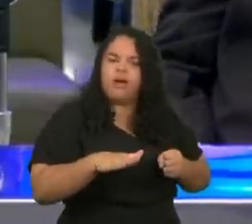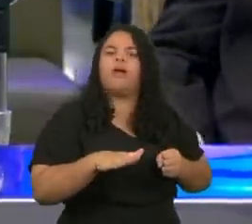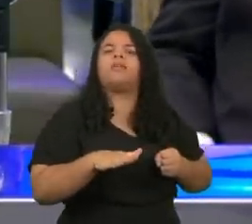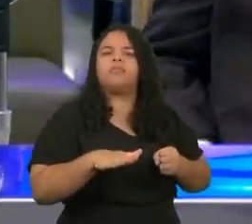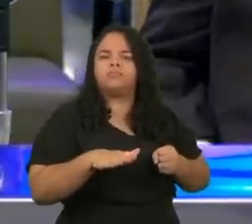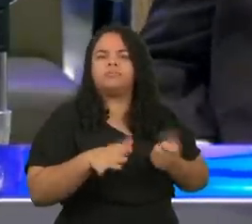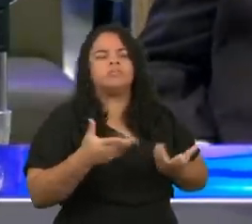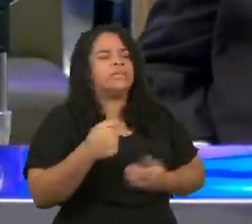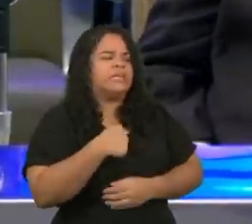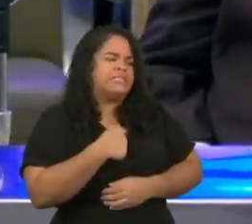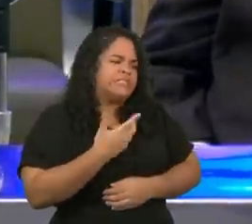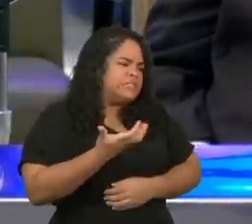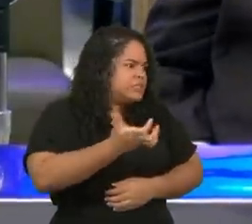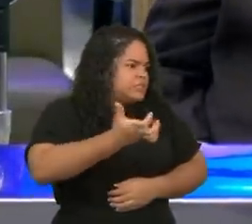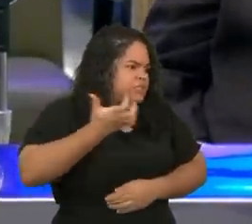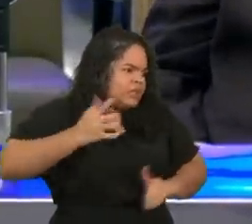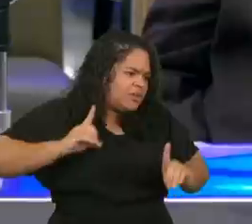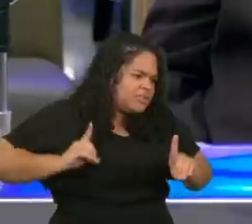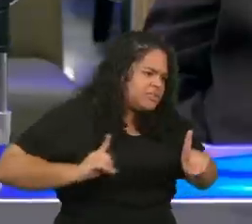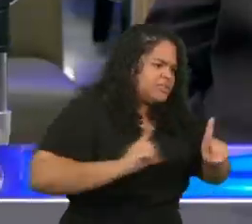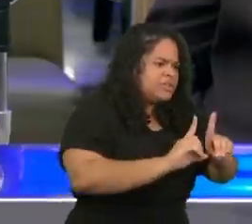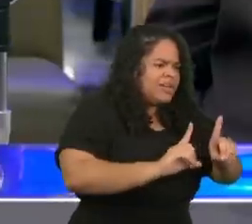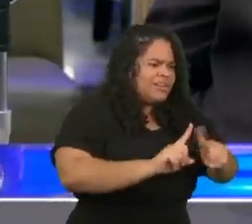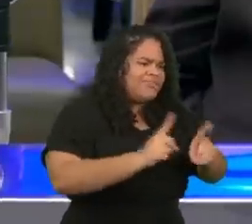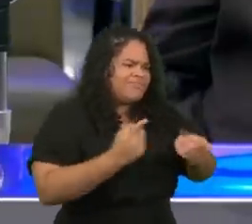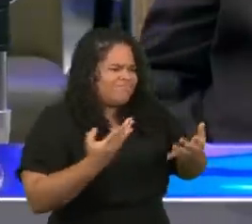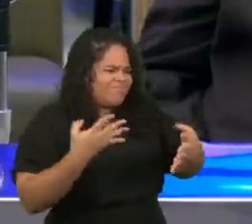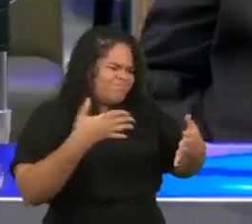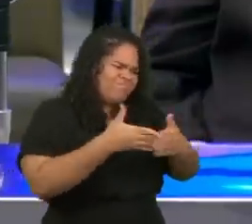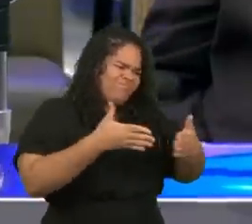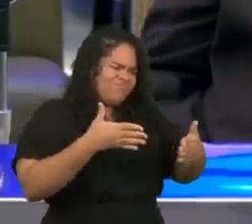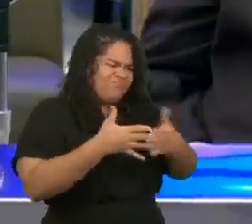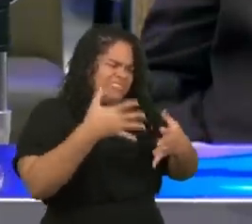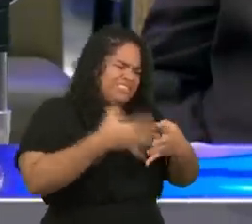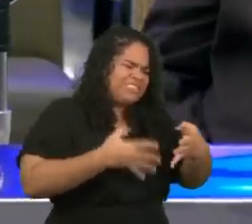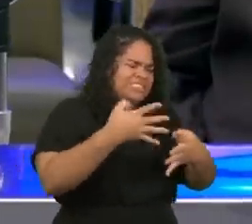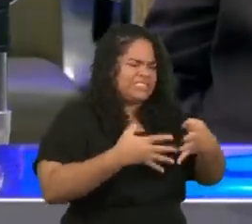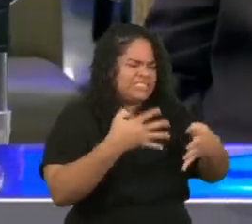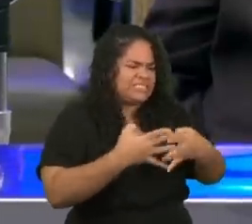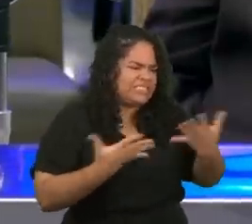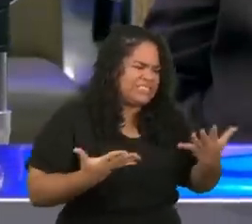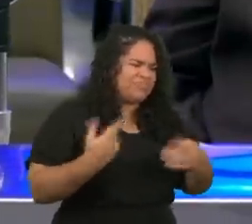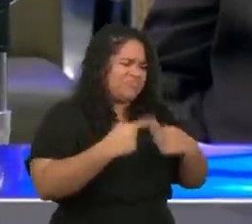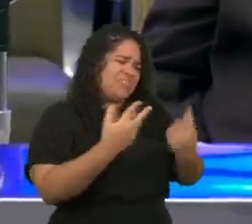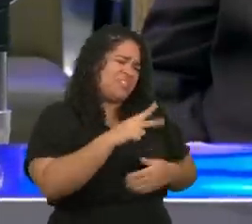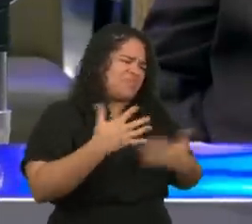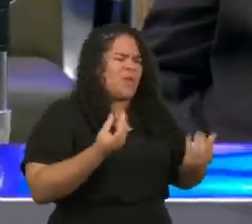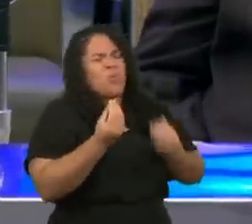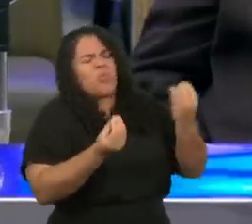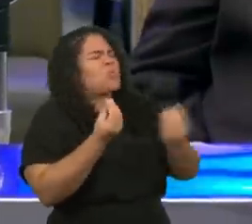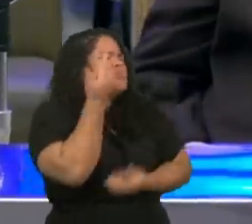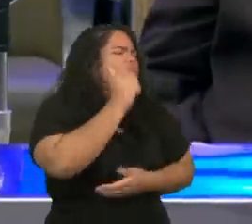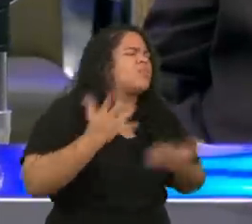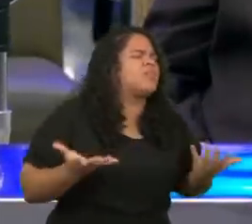de aminom dificultoso fazer-lhe o que coisa alguma tenha porém aminon e quero que